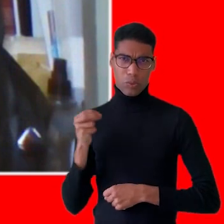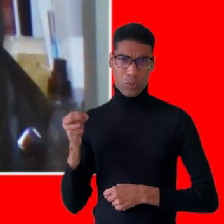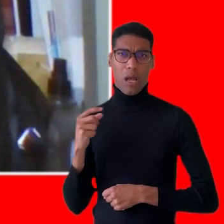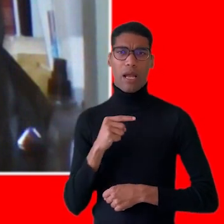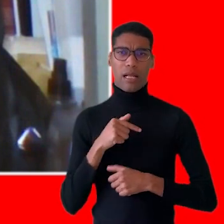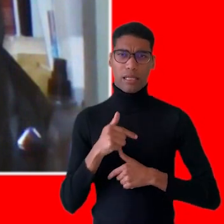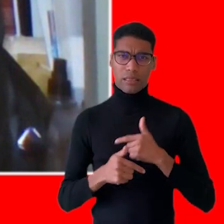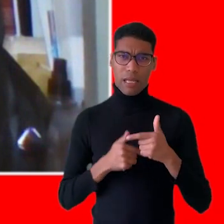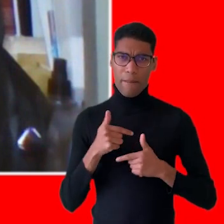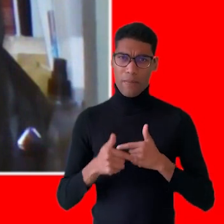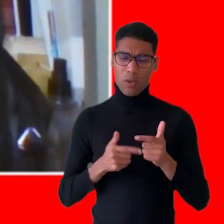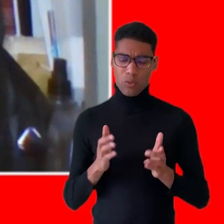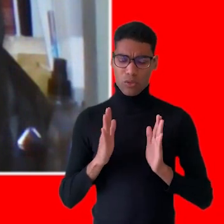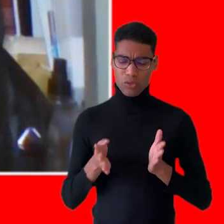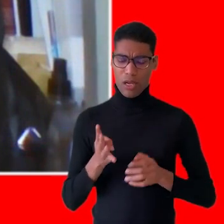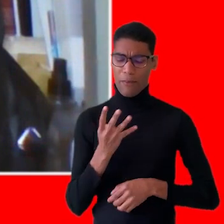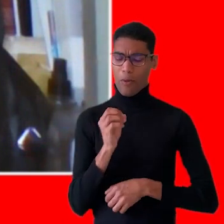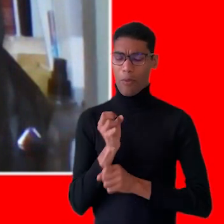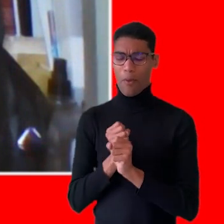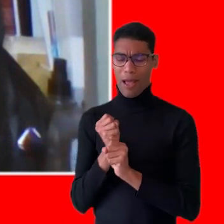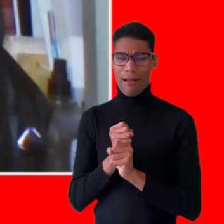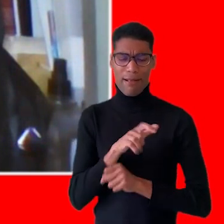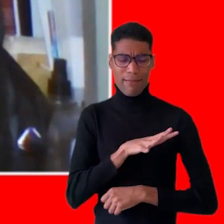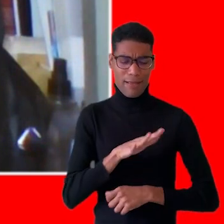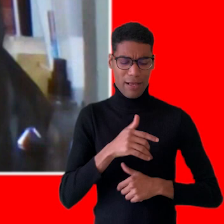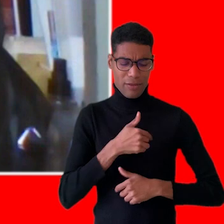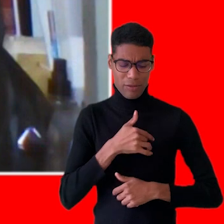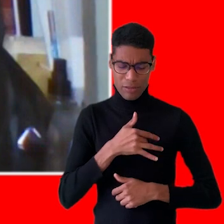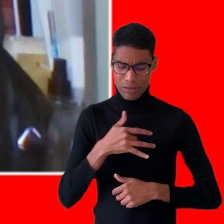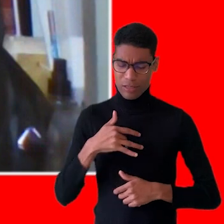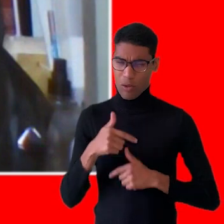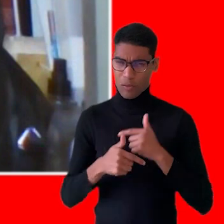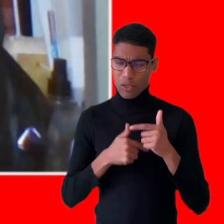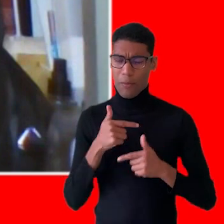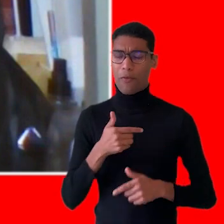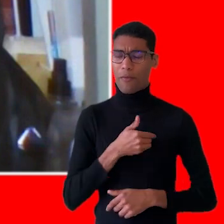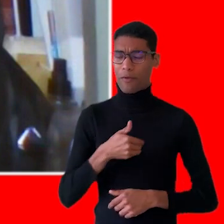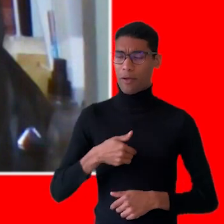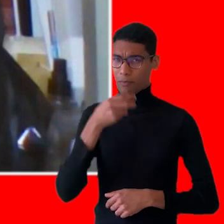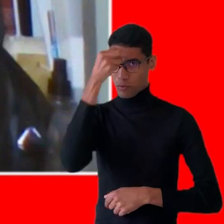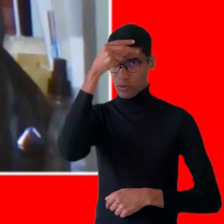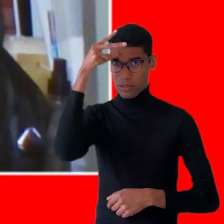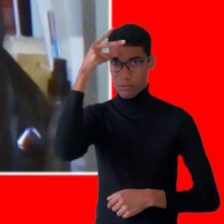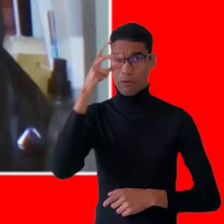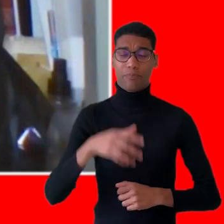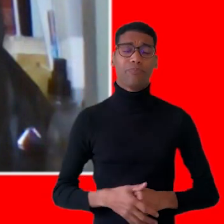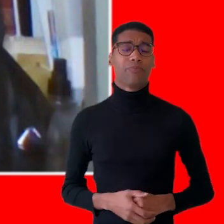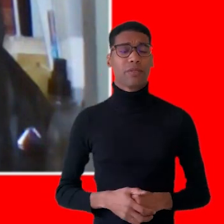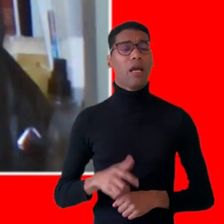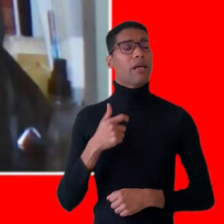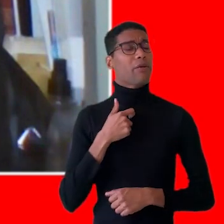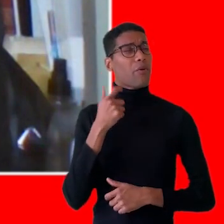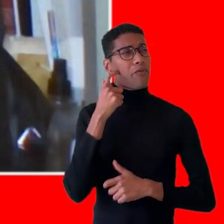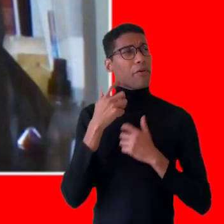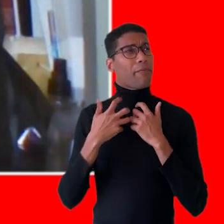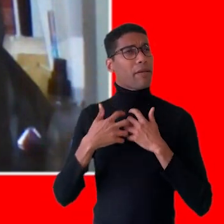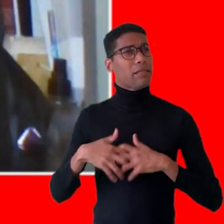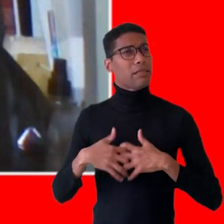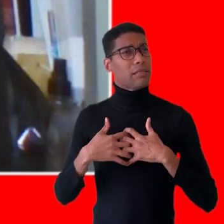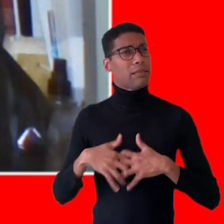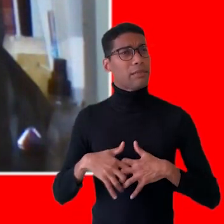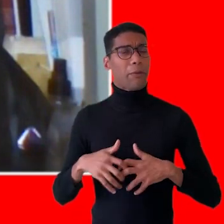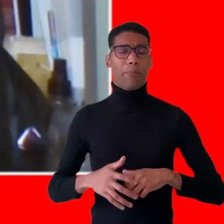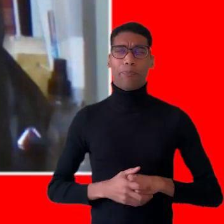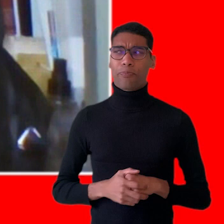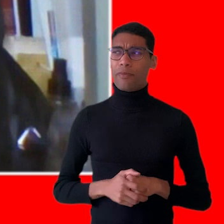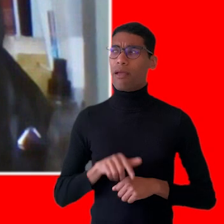depois de ter trabalhado por 40 anos na saúde pública municipal. Eu fiquei pensando: será